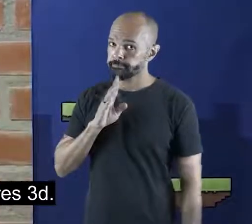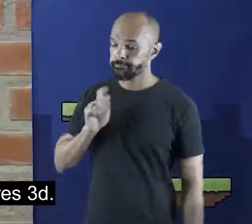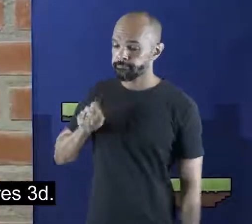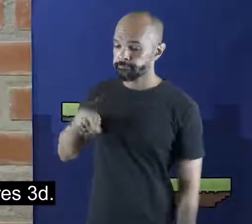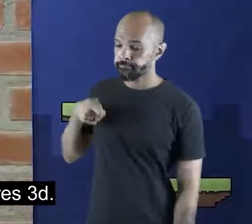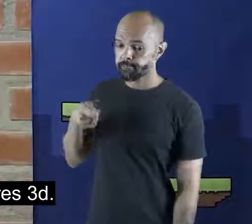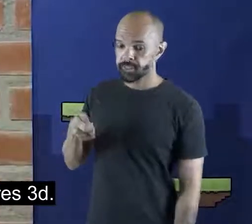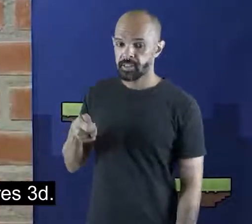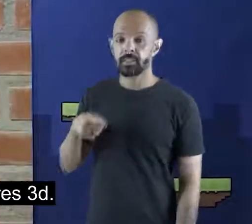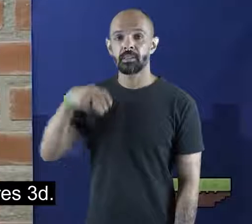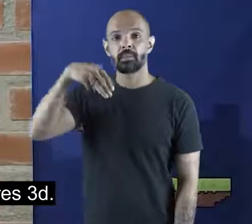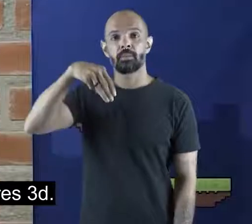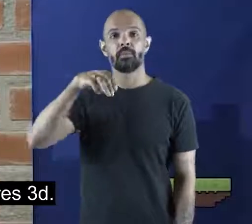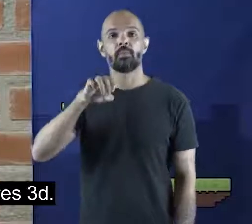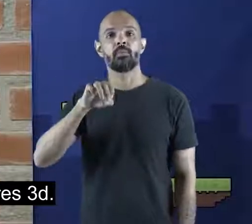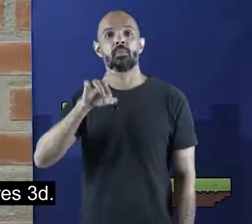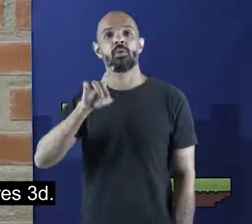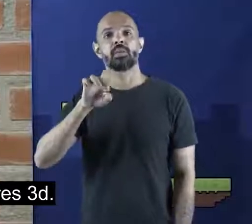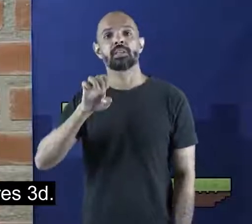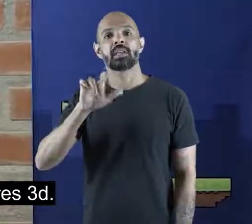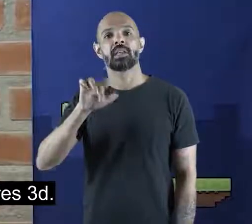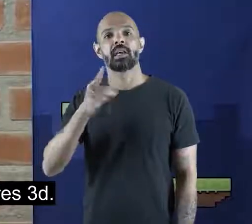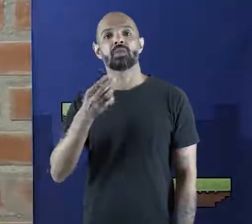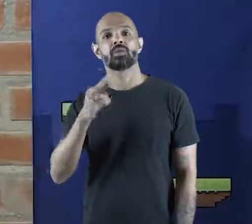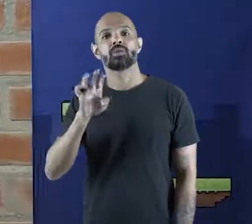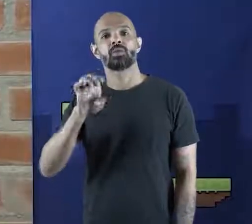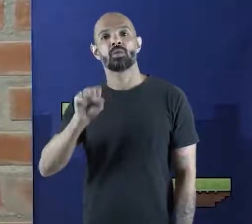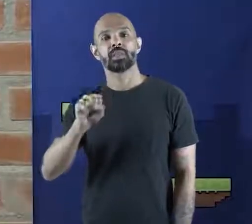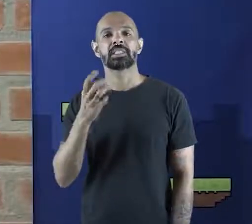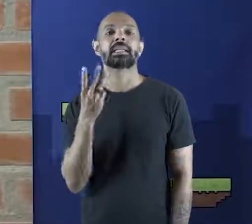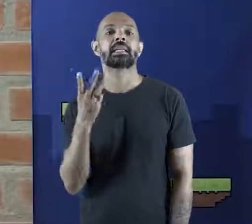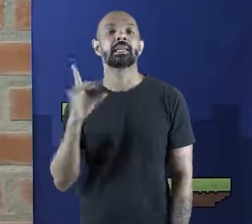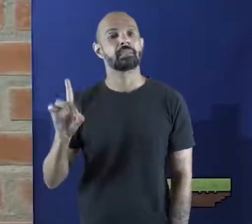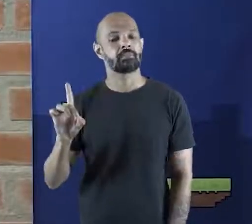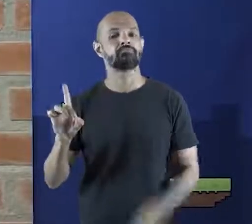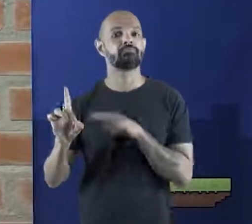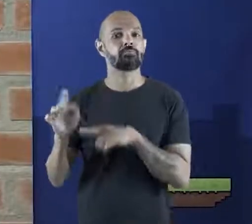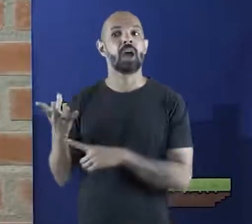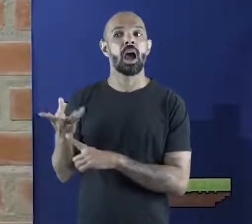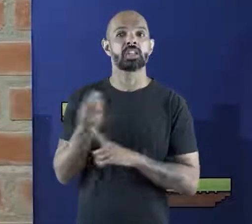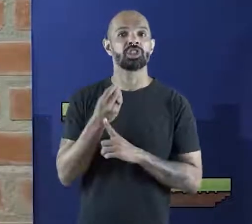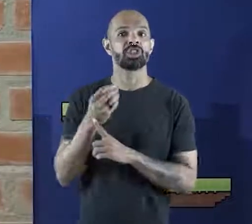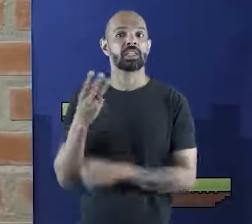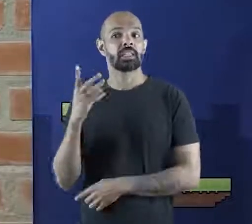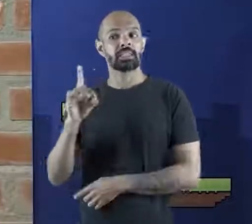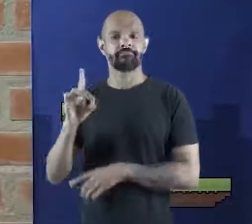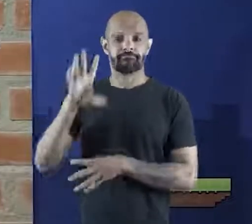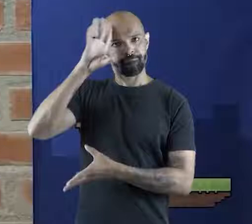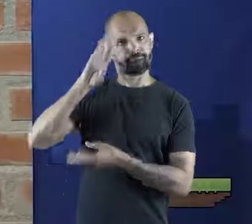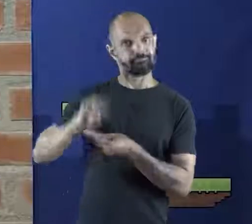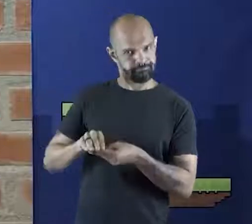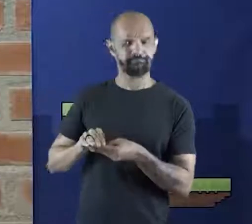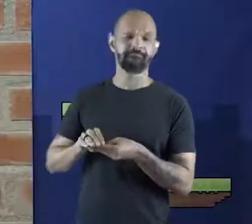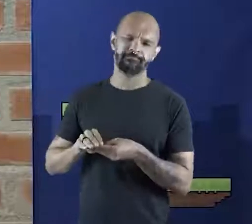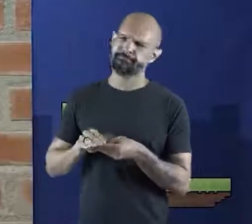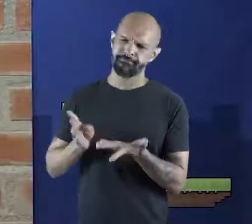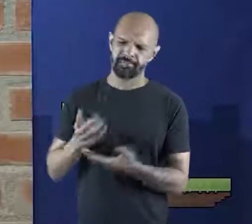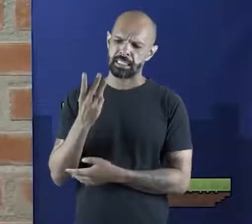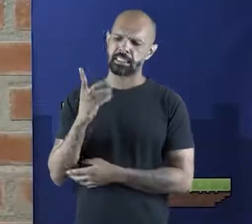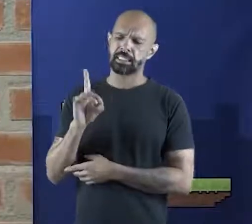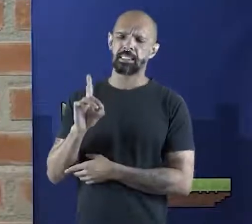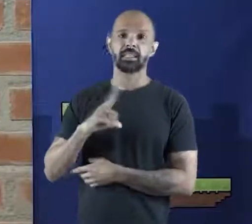conhecidos modeladores 3D, tá? Normalmente um artista 3D, o nome já fala